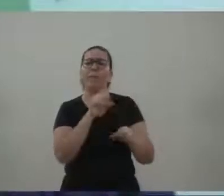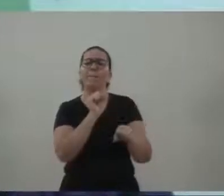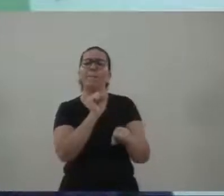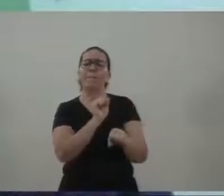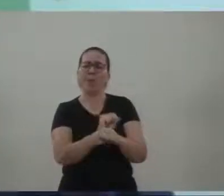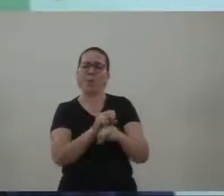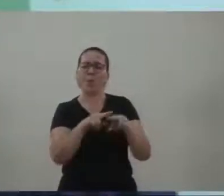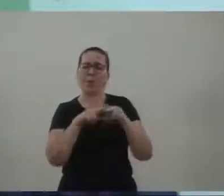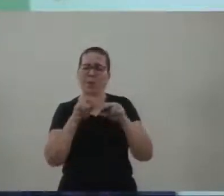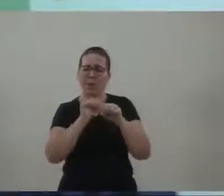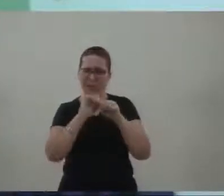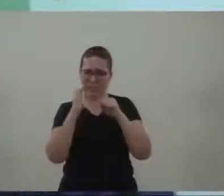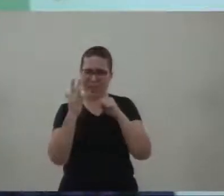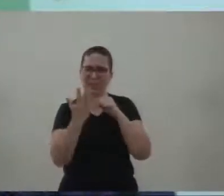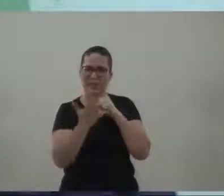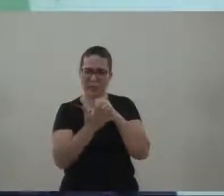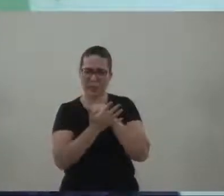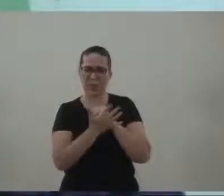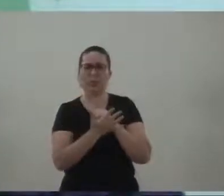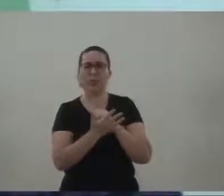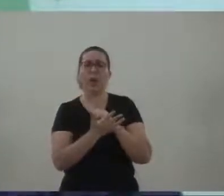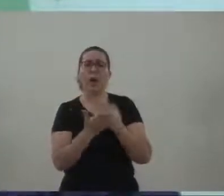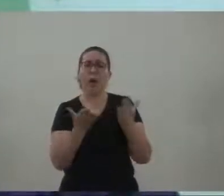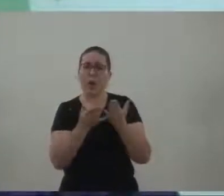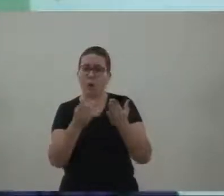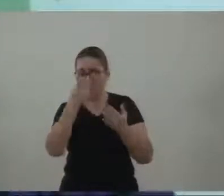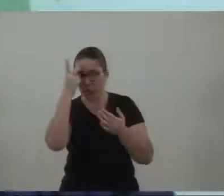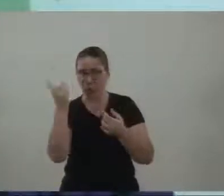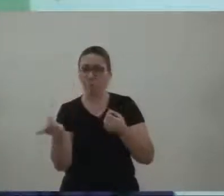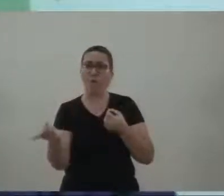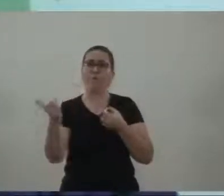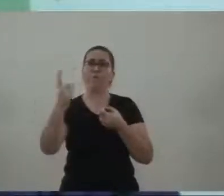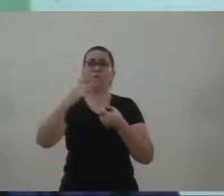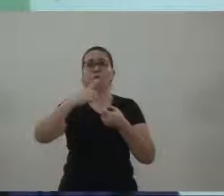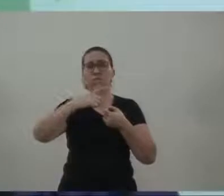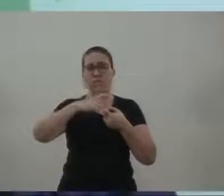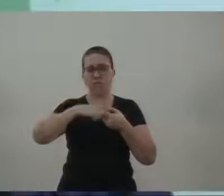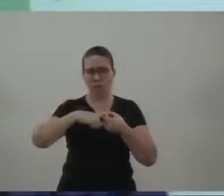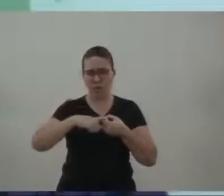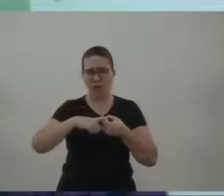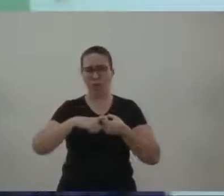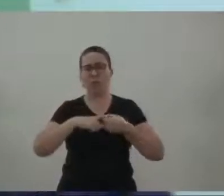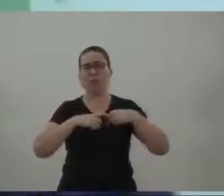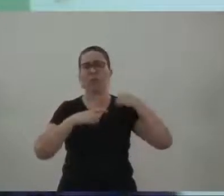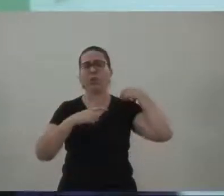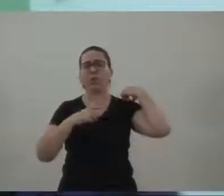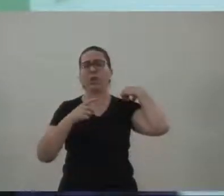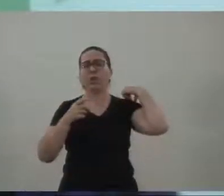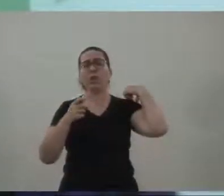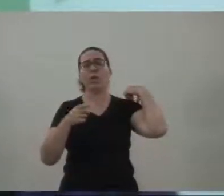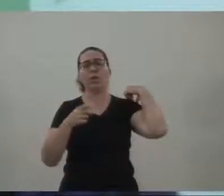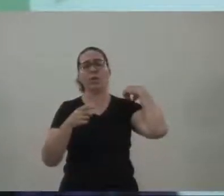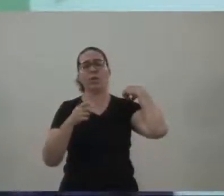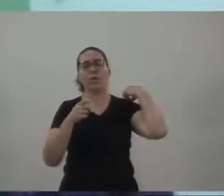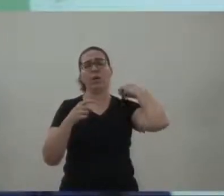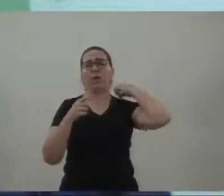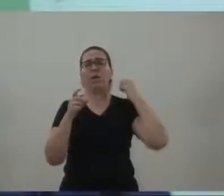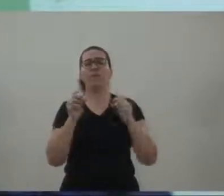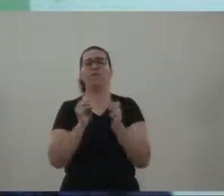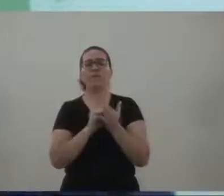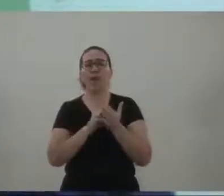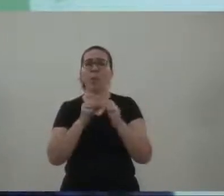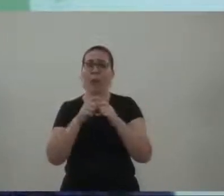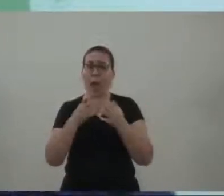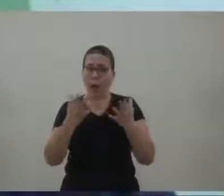pandemia, e justo, né? É importante que essas pessoas, de fato, conseguiram se isolar e não foram fazer esses tratamentos. Essas pessoas